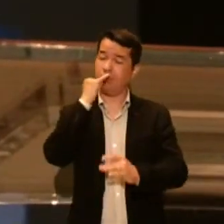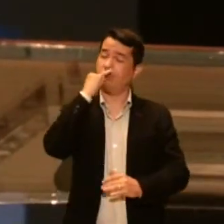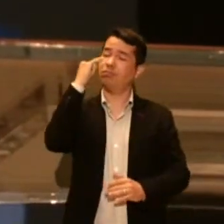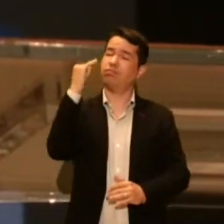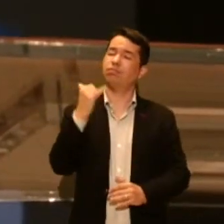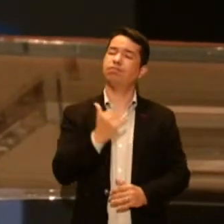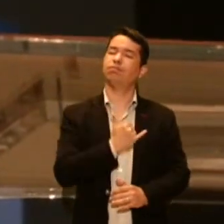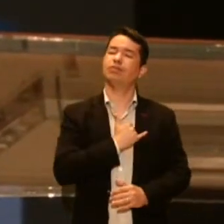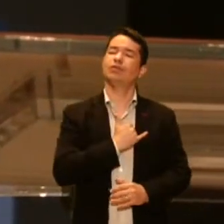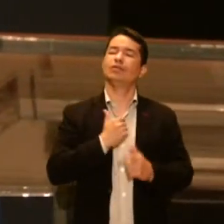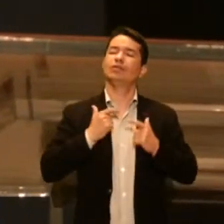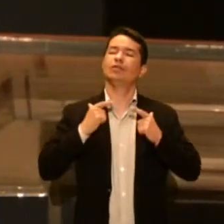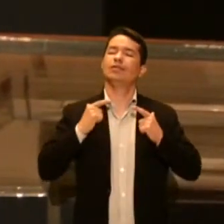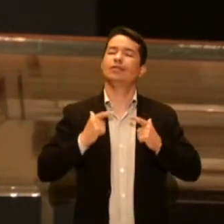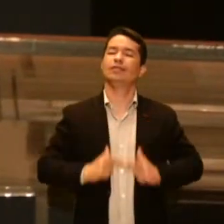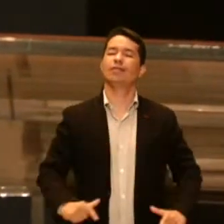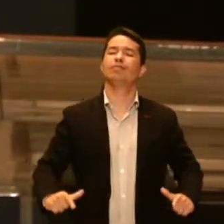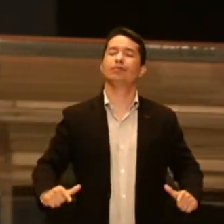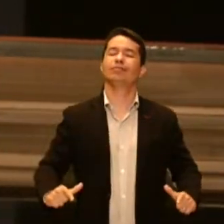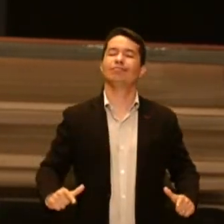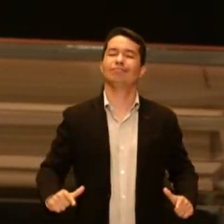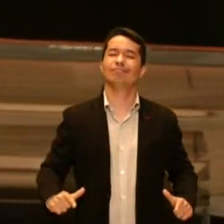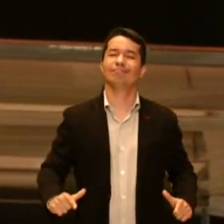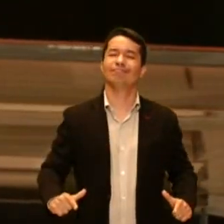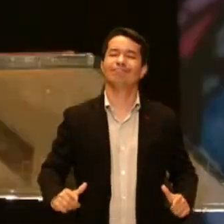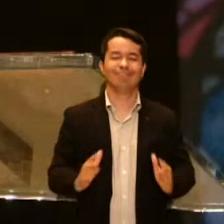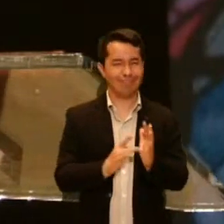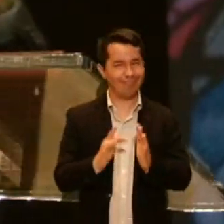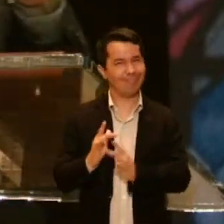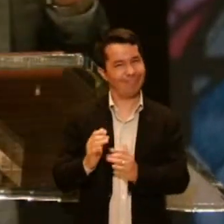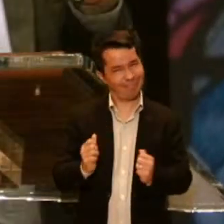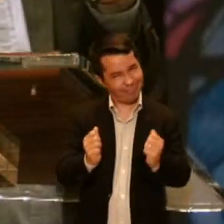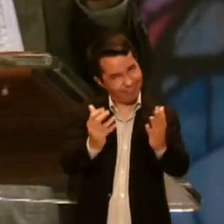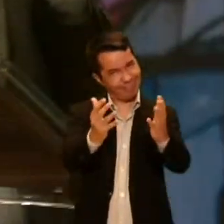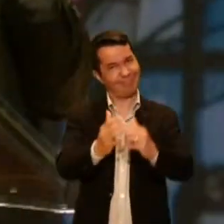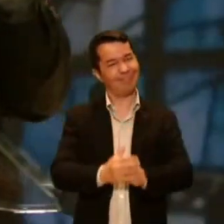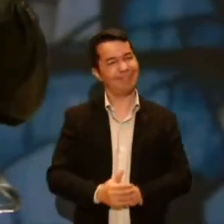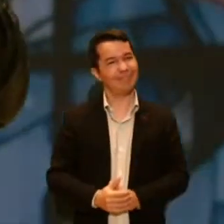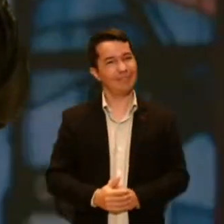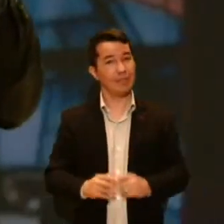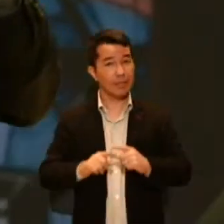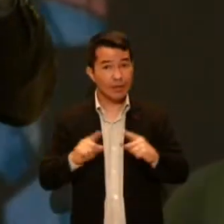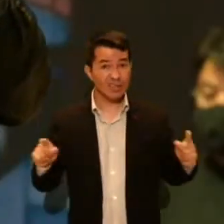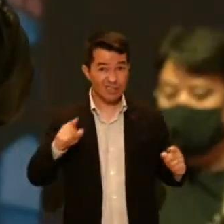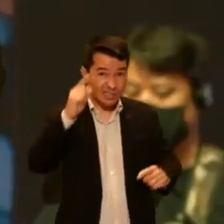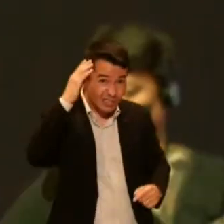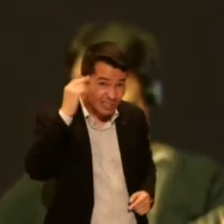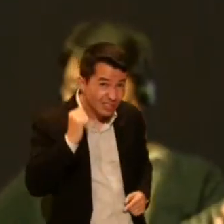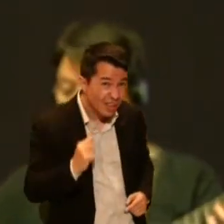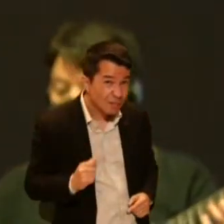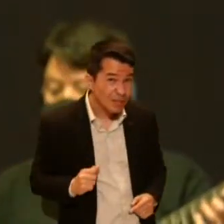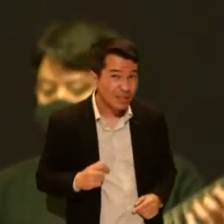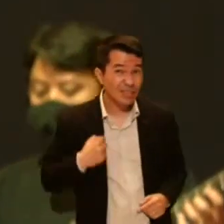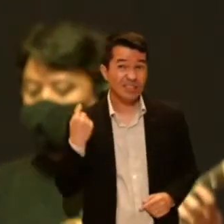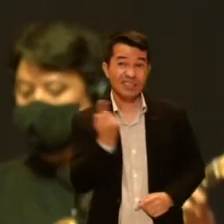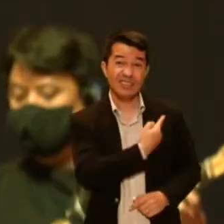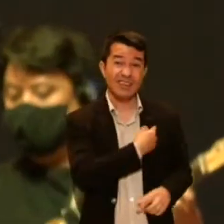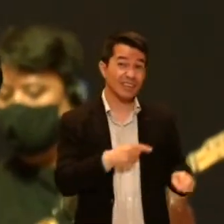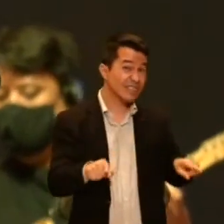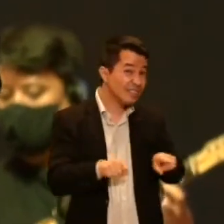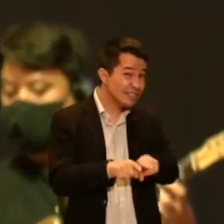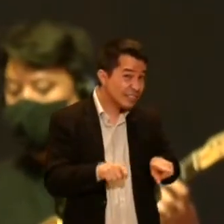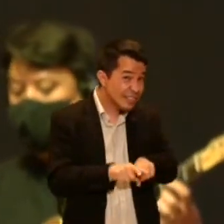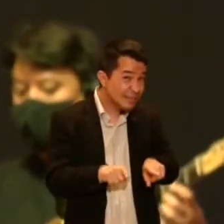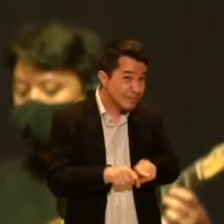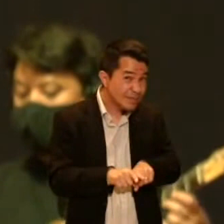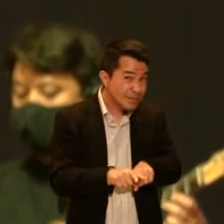Calvário. Mas sabe, isso não é o maior, porque o que ele mais quer é